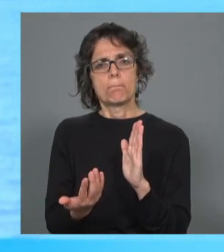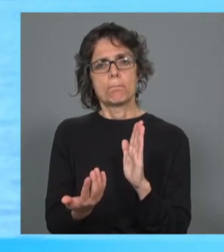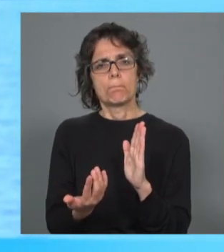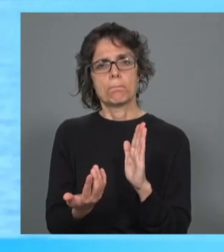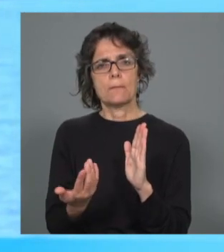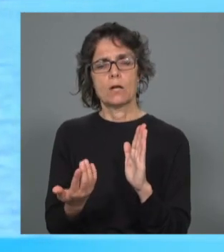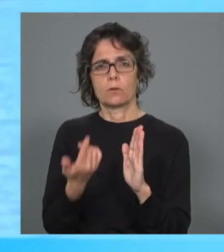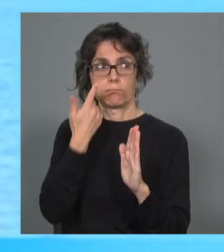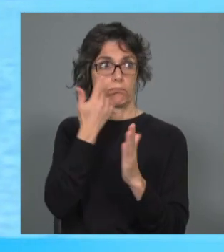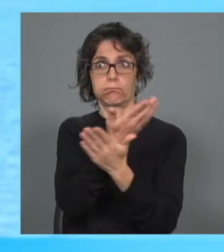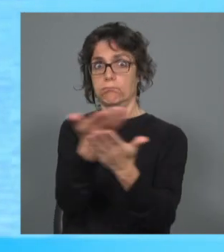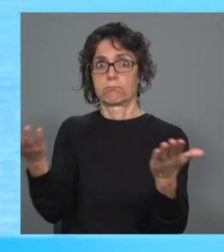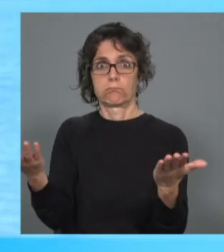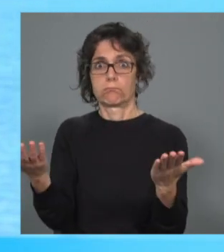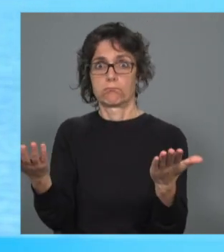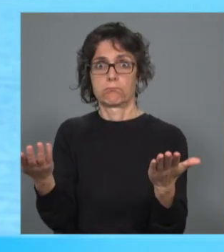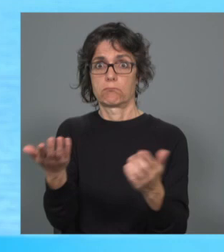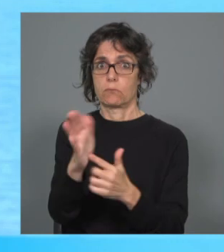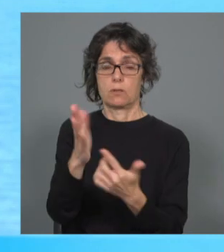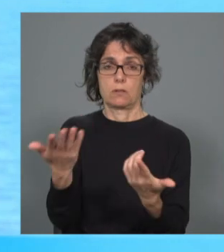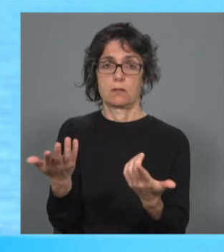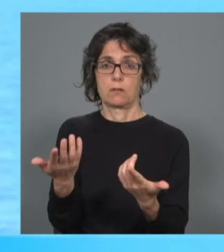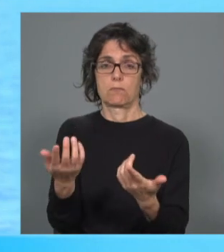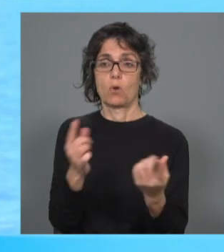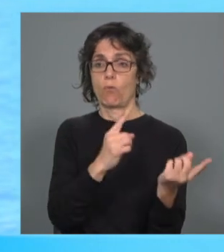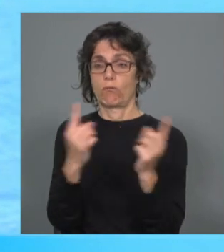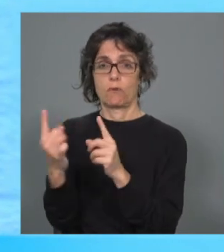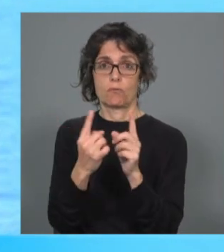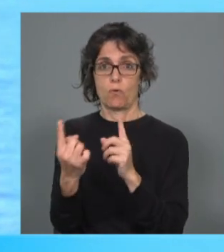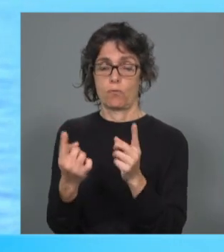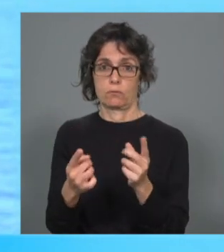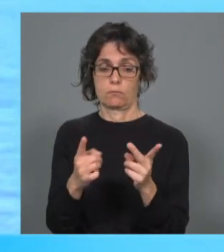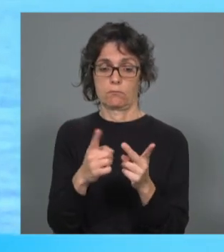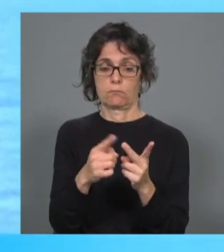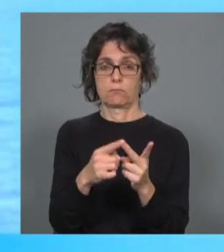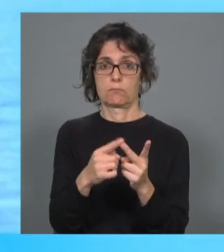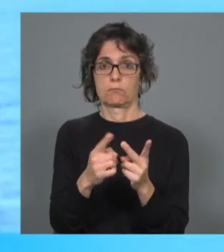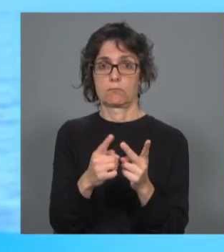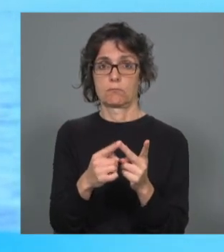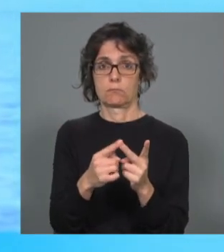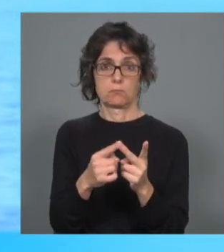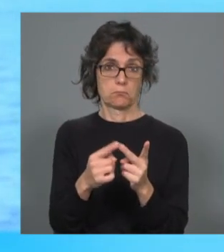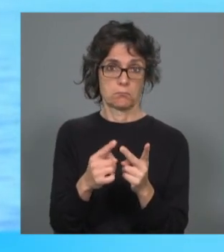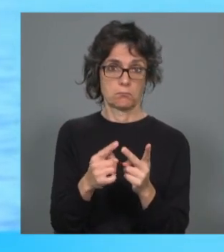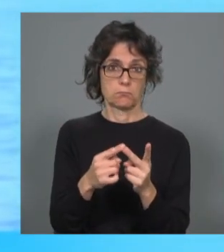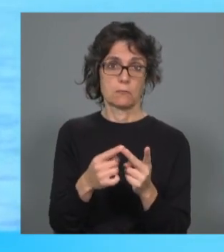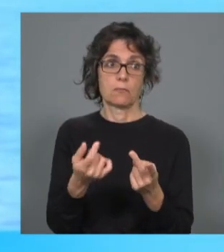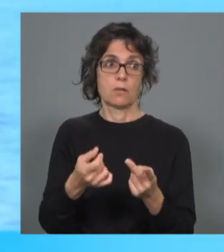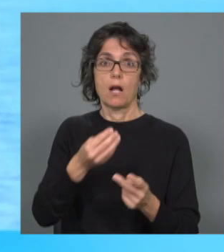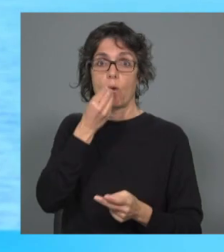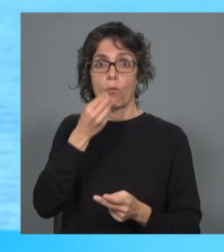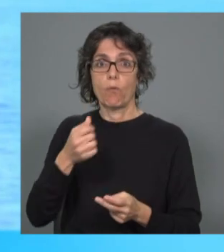Toda a gente vê novas, desde o transporte, desde de quem leva comida à